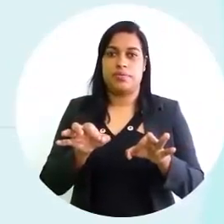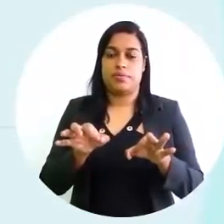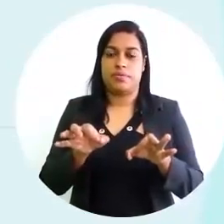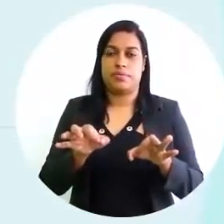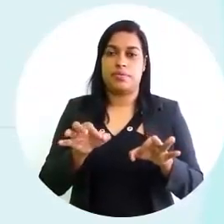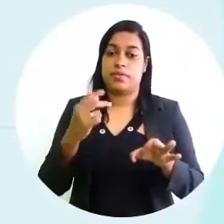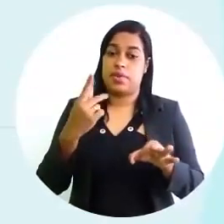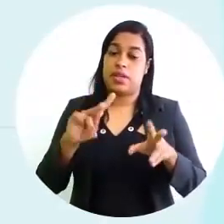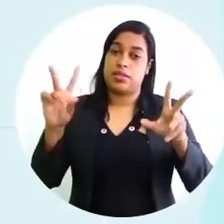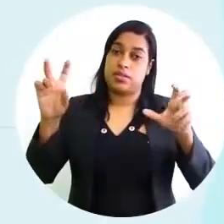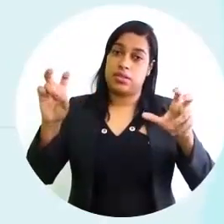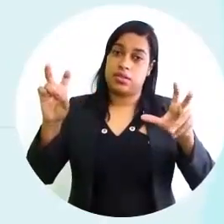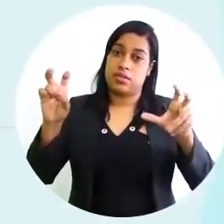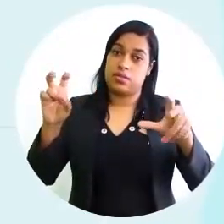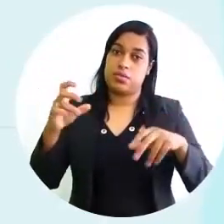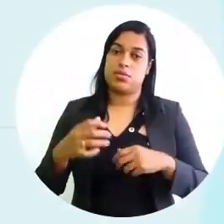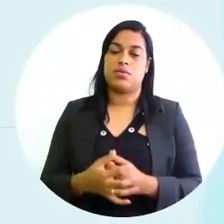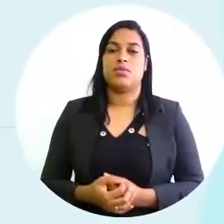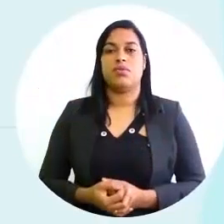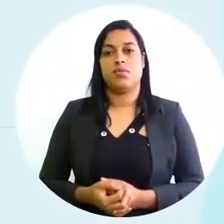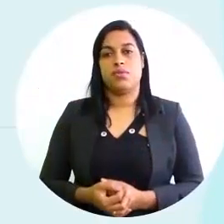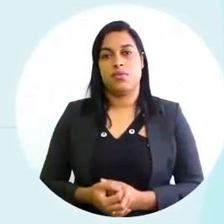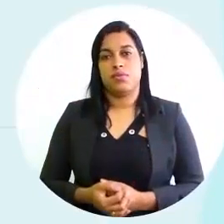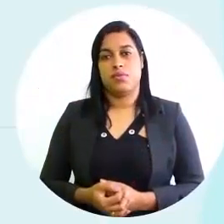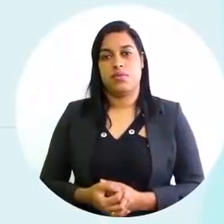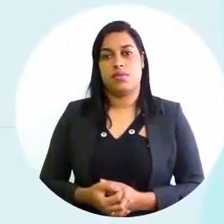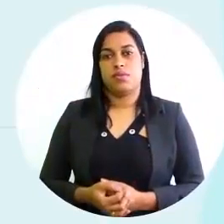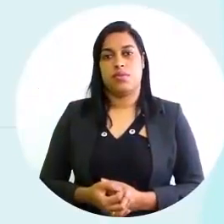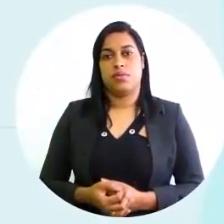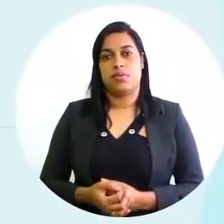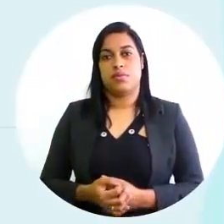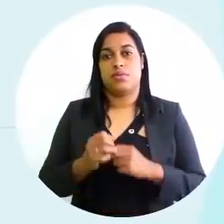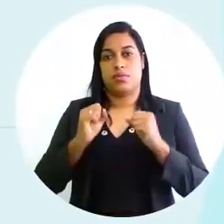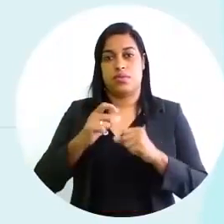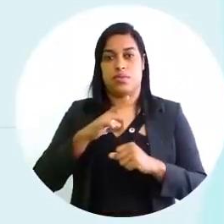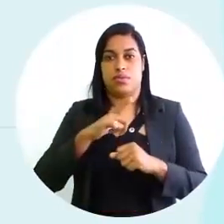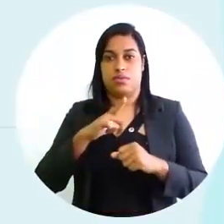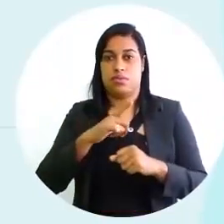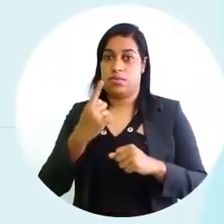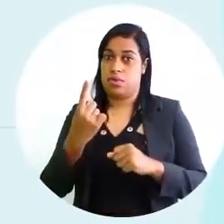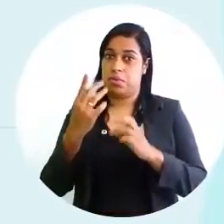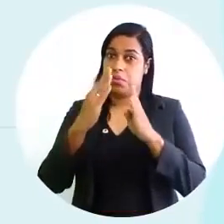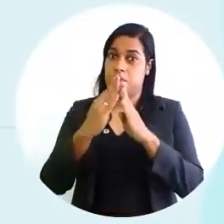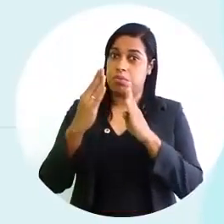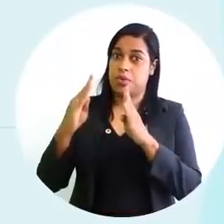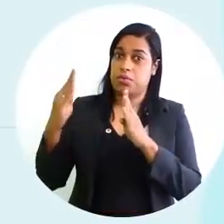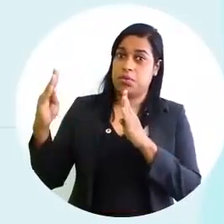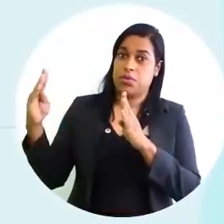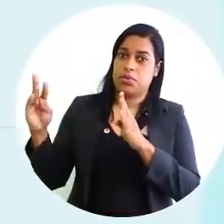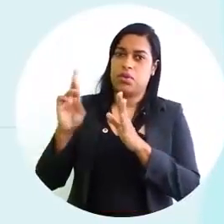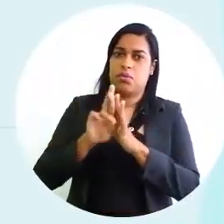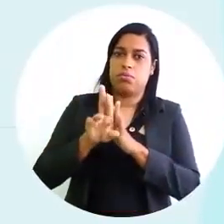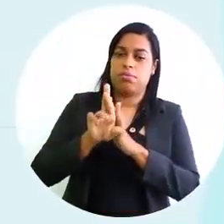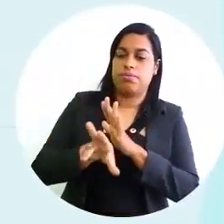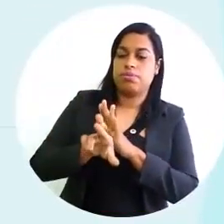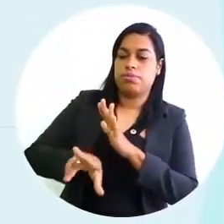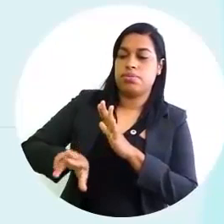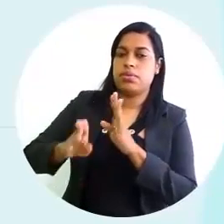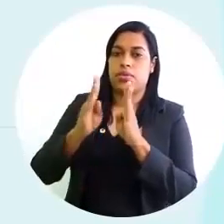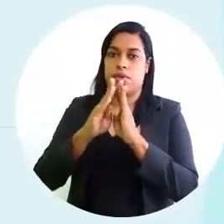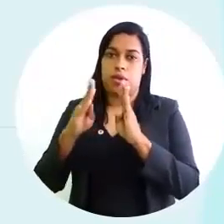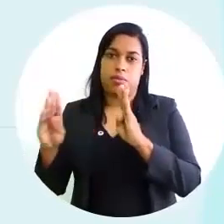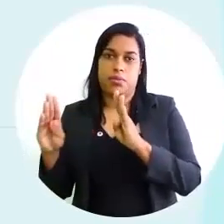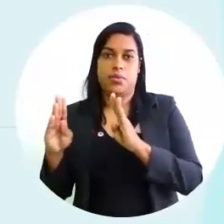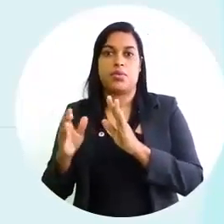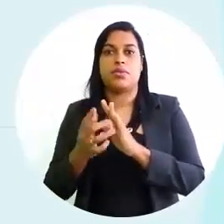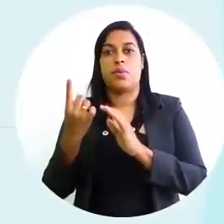esses assuntos, esses termos. Por exemplo, eu posso ter em uma biblioteca diversos vocabulários